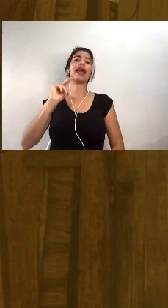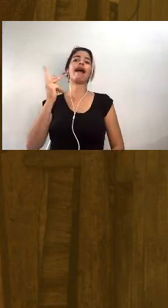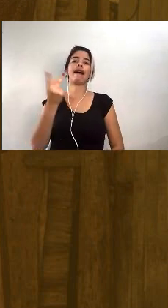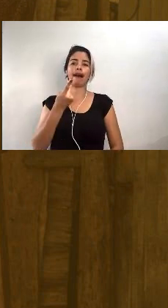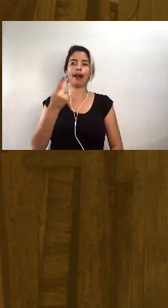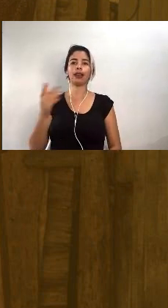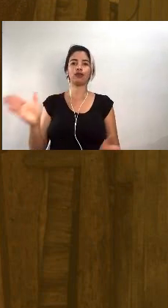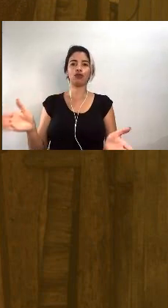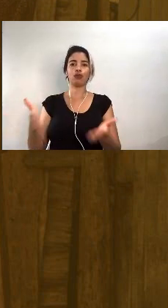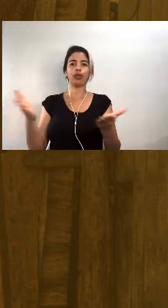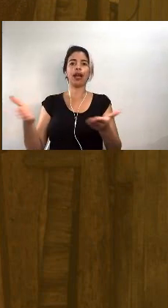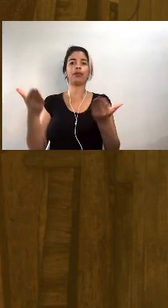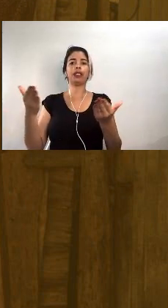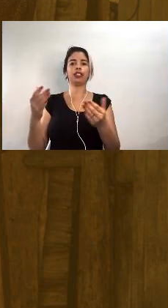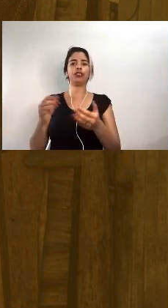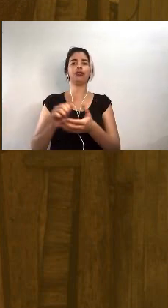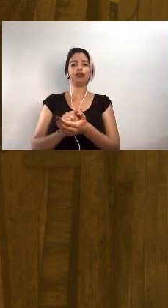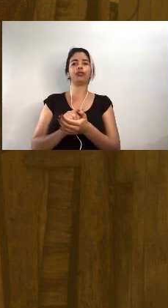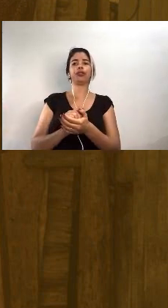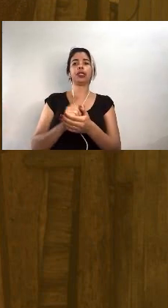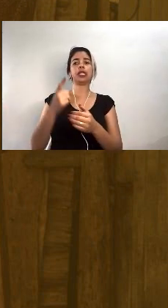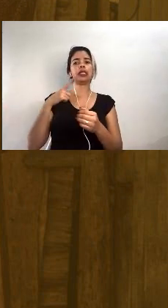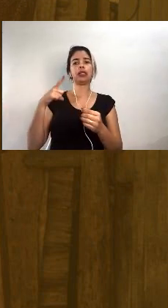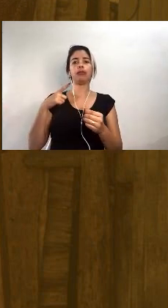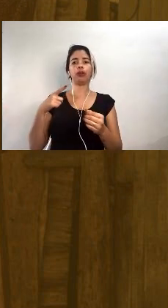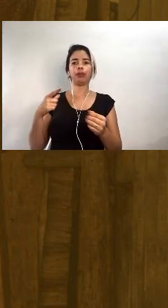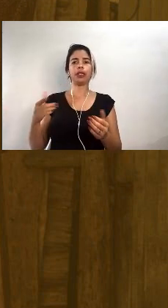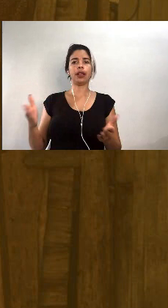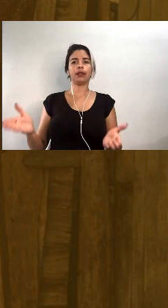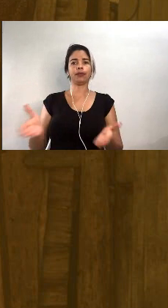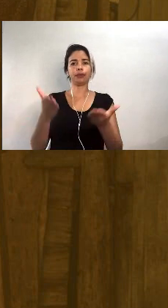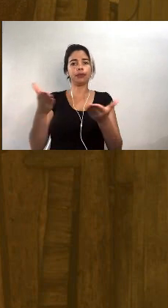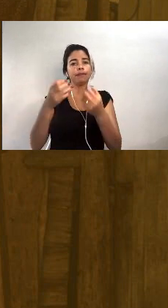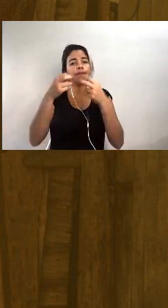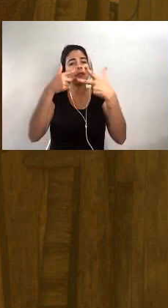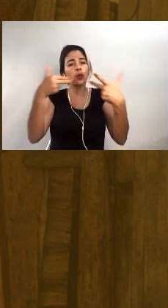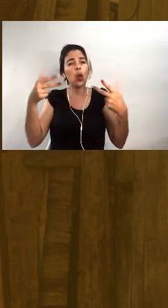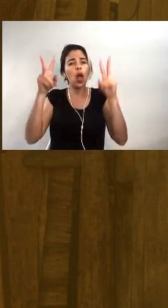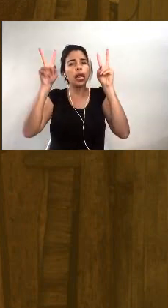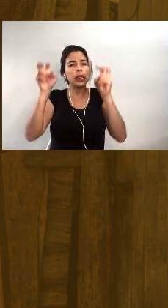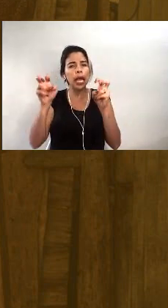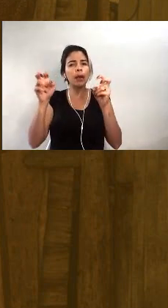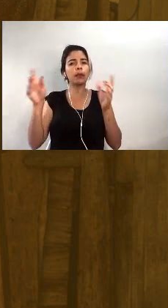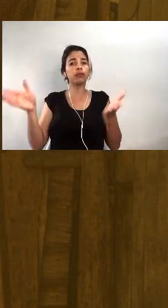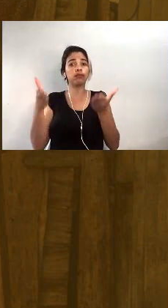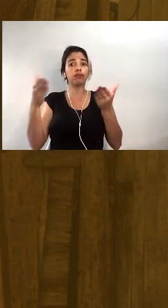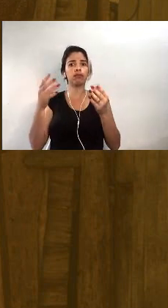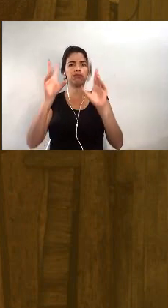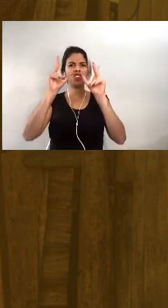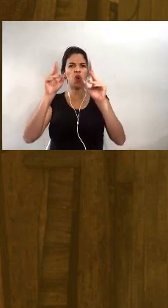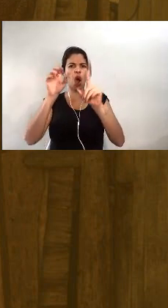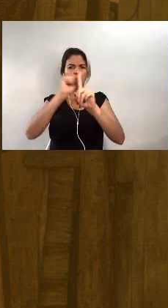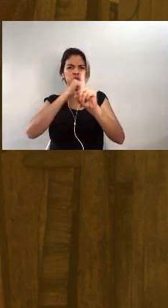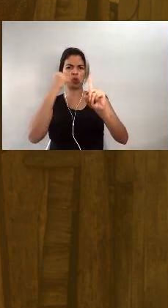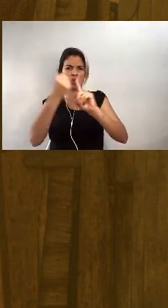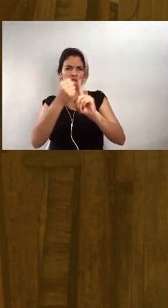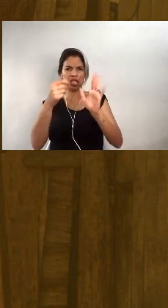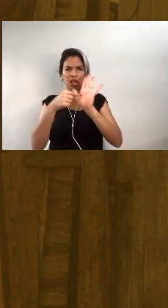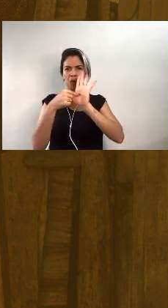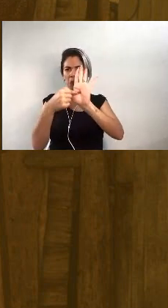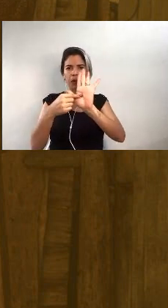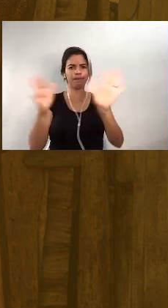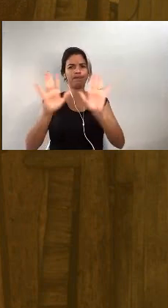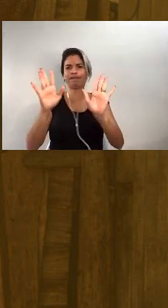que essas diferenças, né, apareçam, e que elas sejam abordadas, não como aparecem na sociedade, como desigualdade,